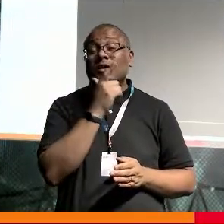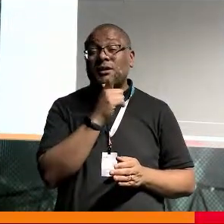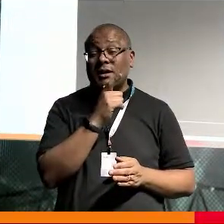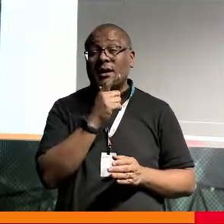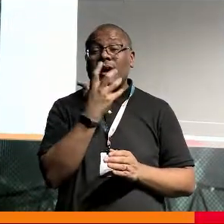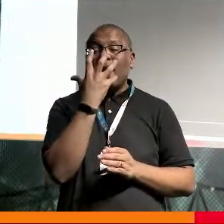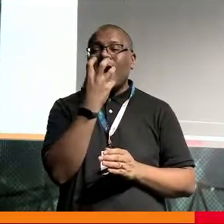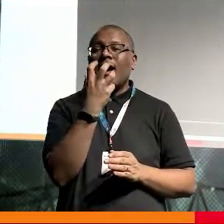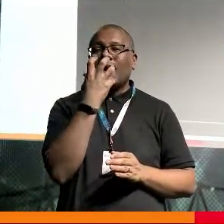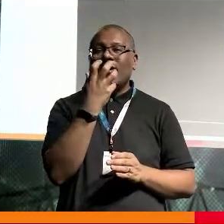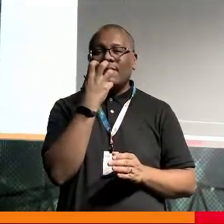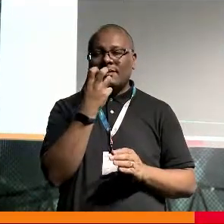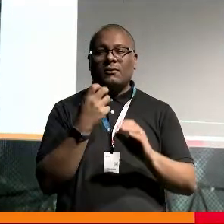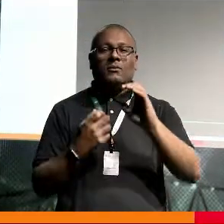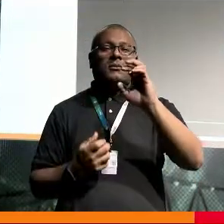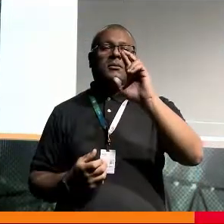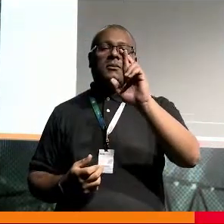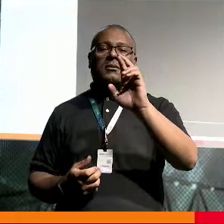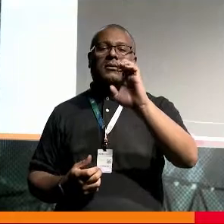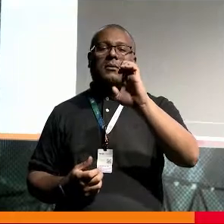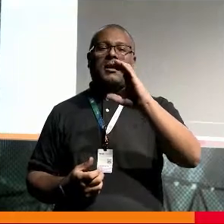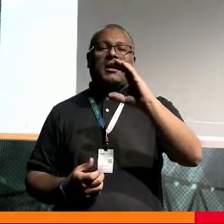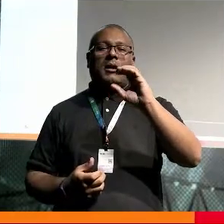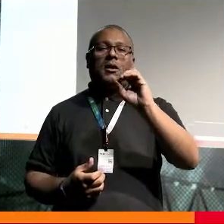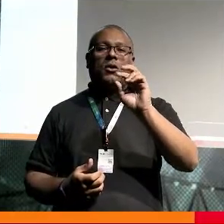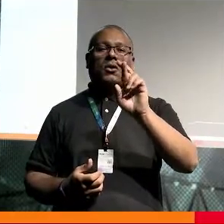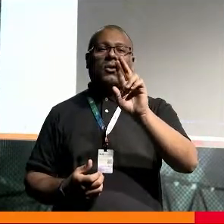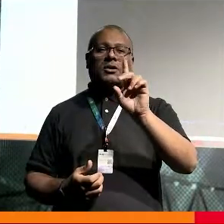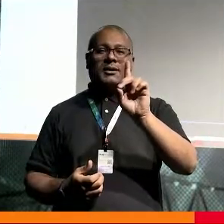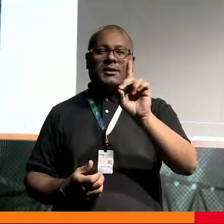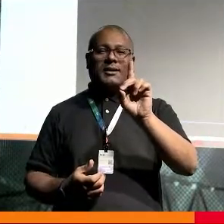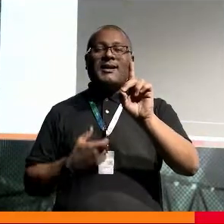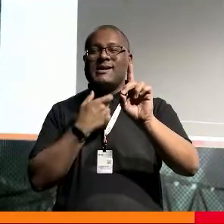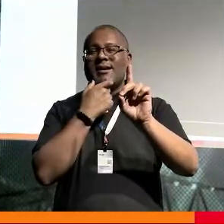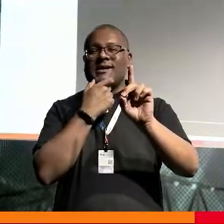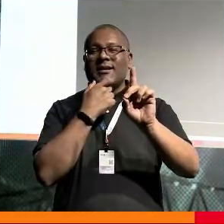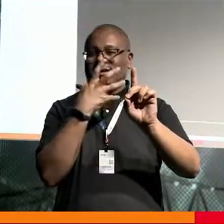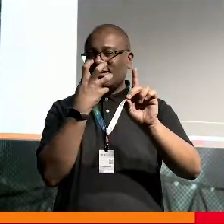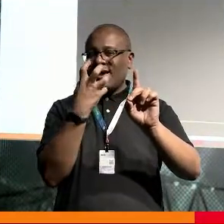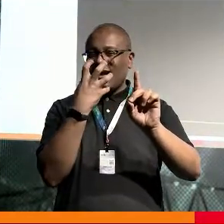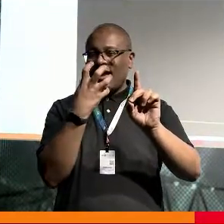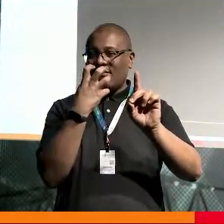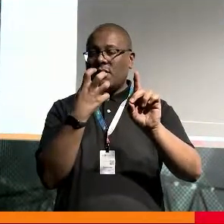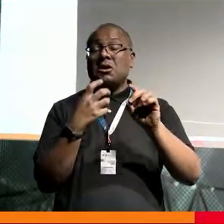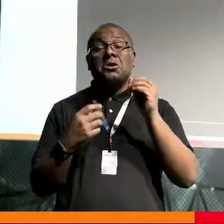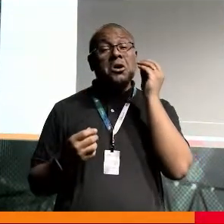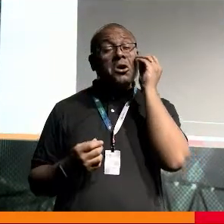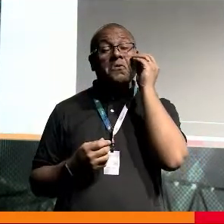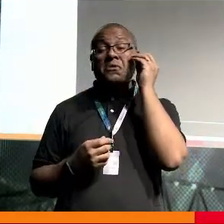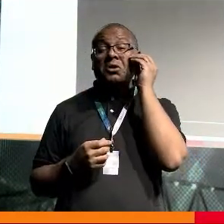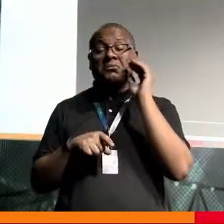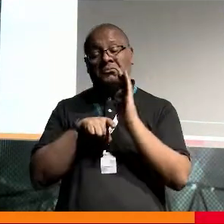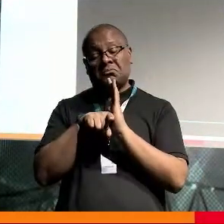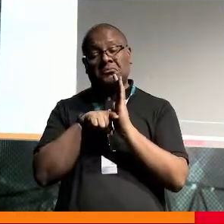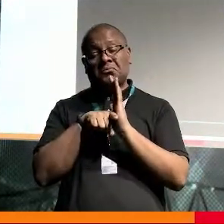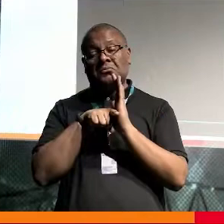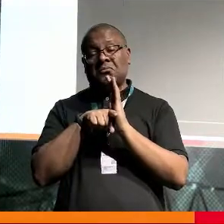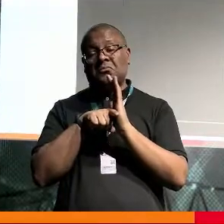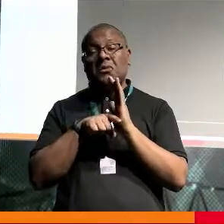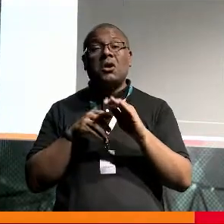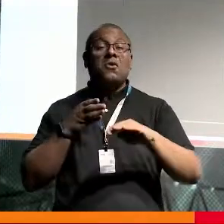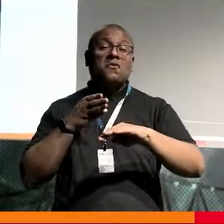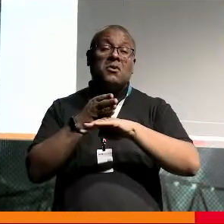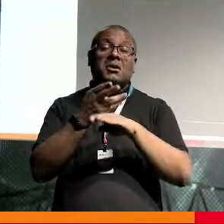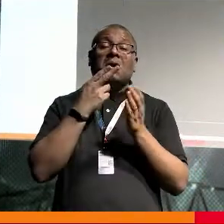de gravação das telas. A partir desse momento, eu vou rodar os meus testes exploratórios. Vou entrar